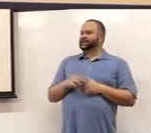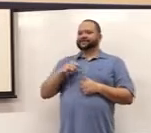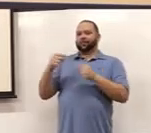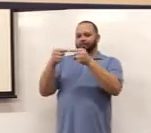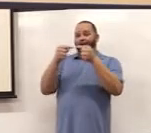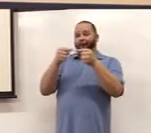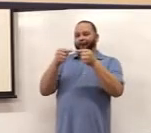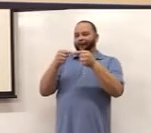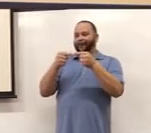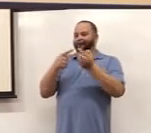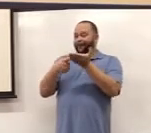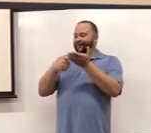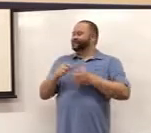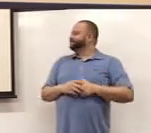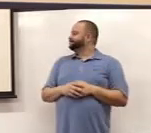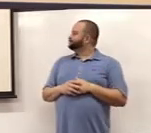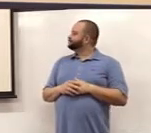aí, coitado do leitor.